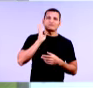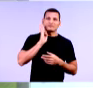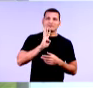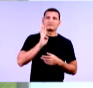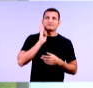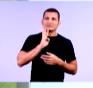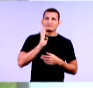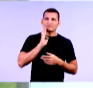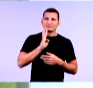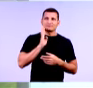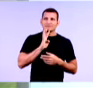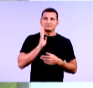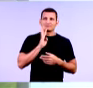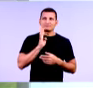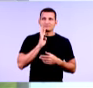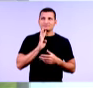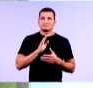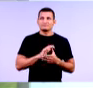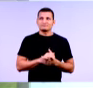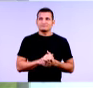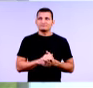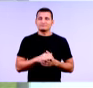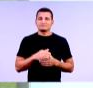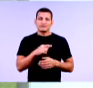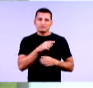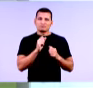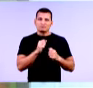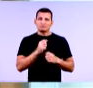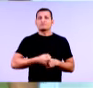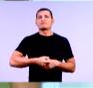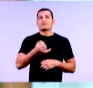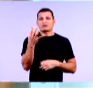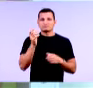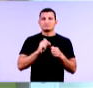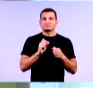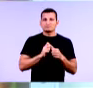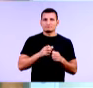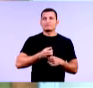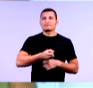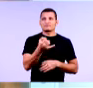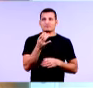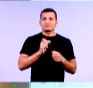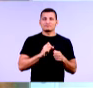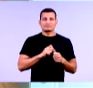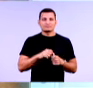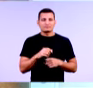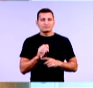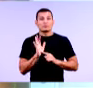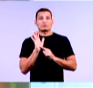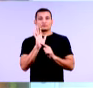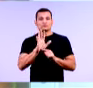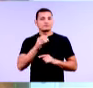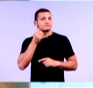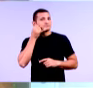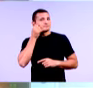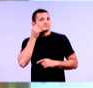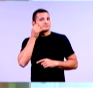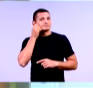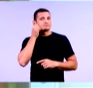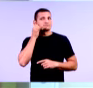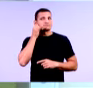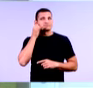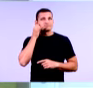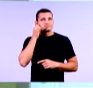deu um sinal de aprovação para ele, inclusive ele faz isso várias vezes, toda hora que ele tiver, ele vai mostrar, botar na orelha dele aquele